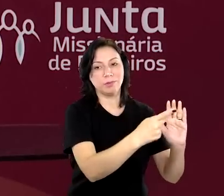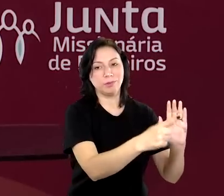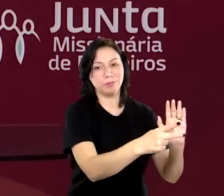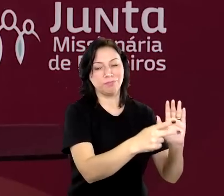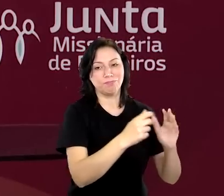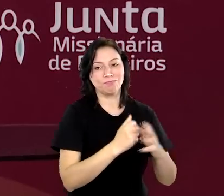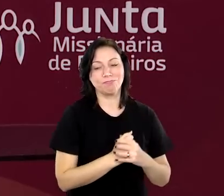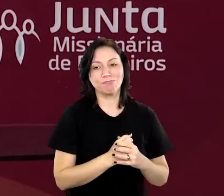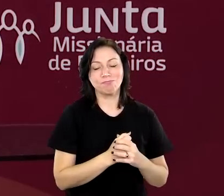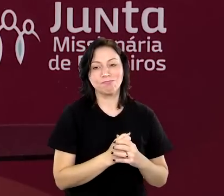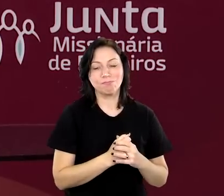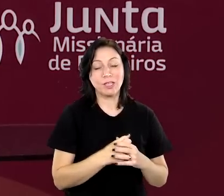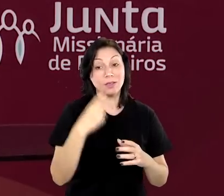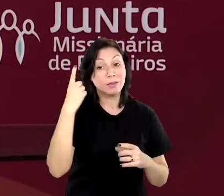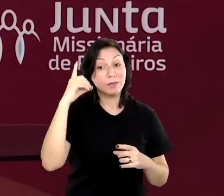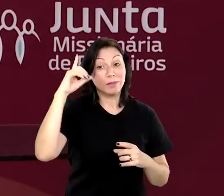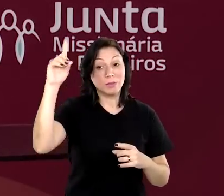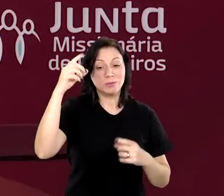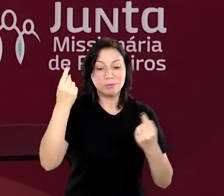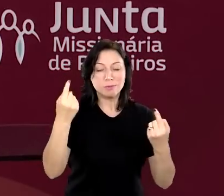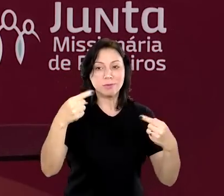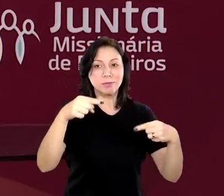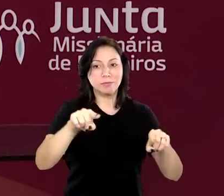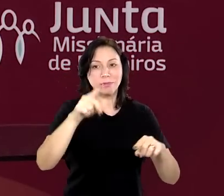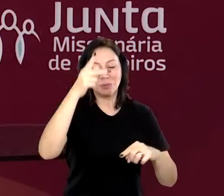Deus desafia pessoas